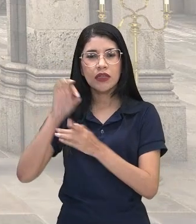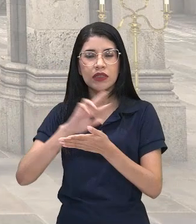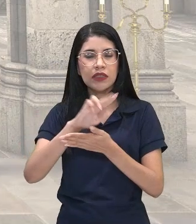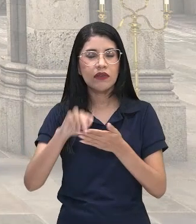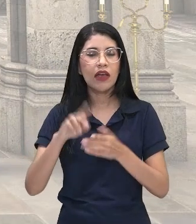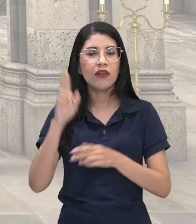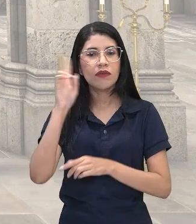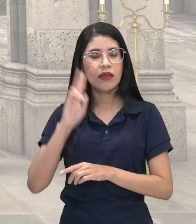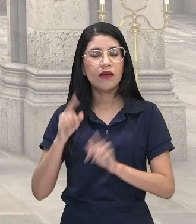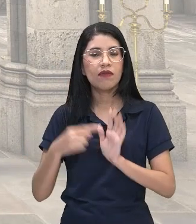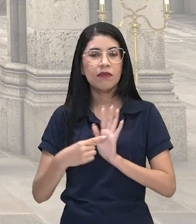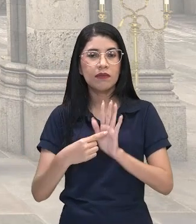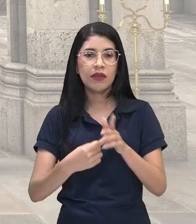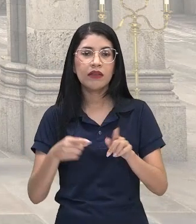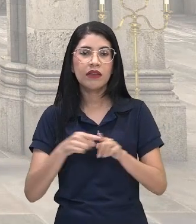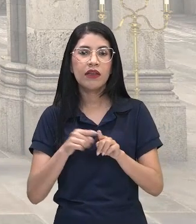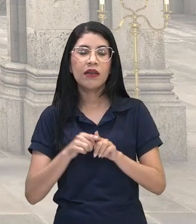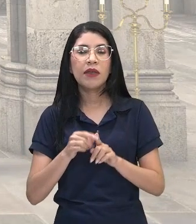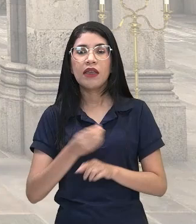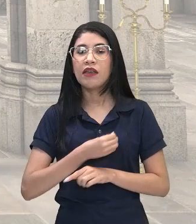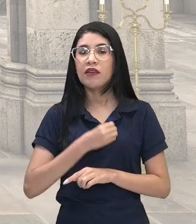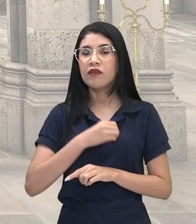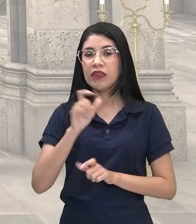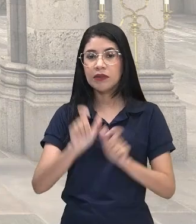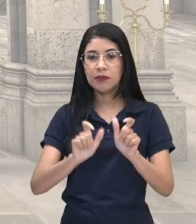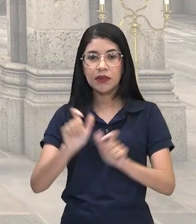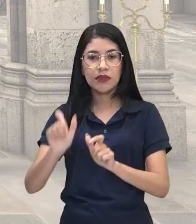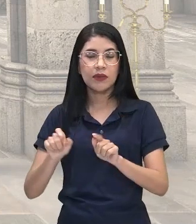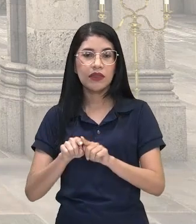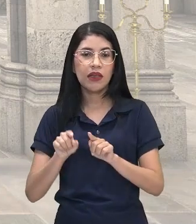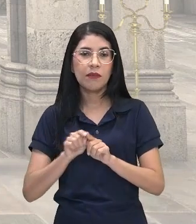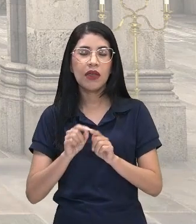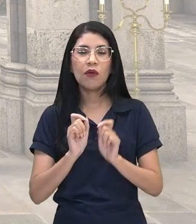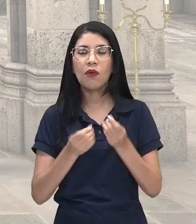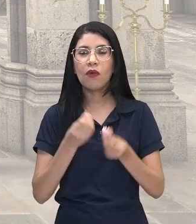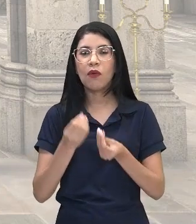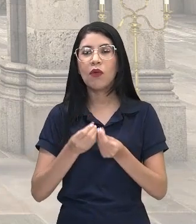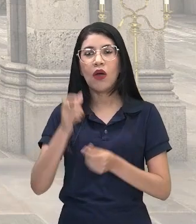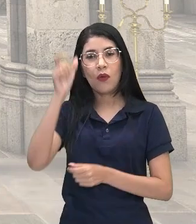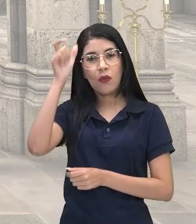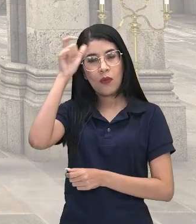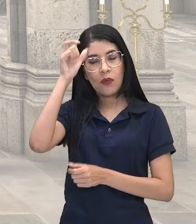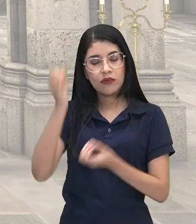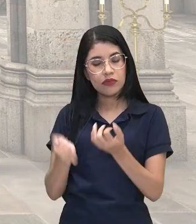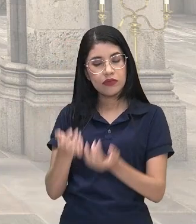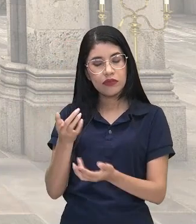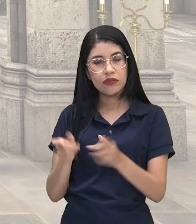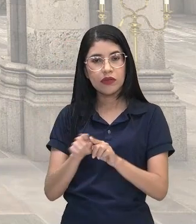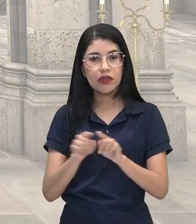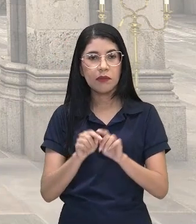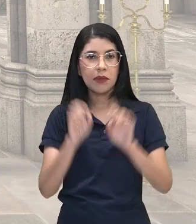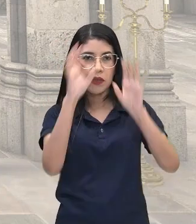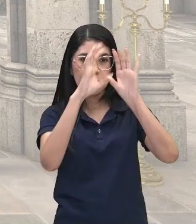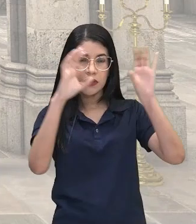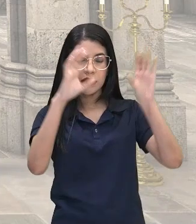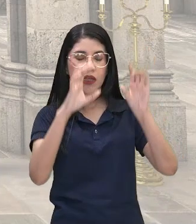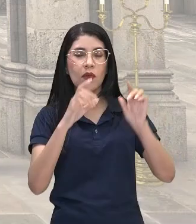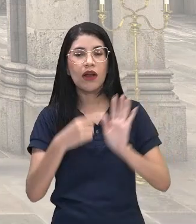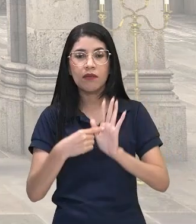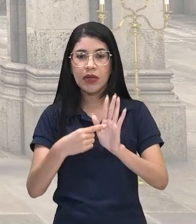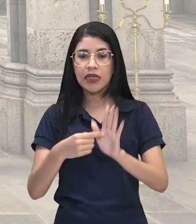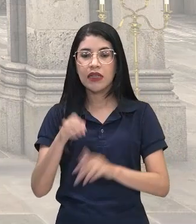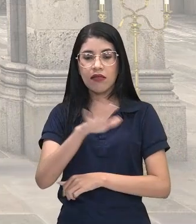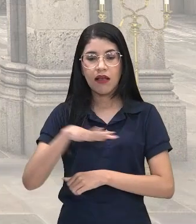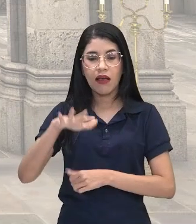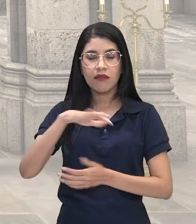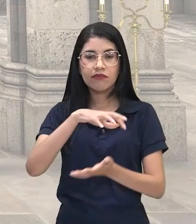pessoas, recompensadas com o céu, o castigo do inferno, eram ensaiadas em praça pública e até